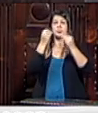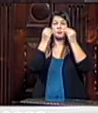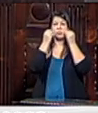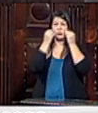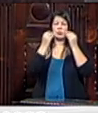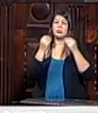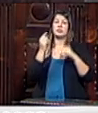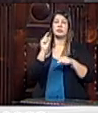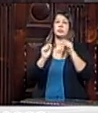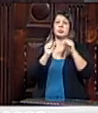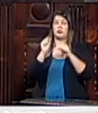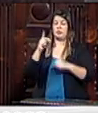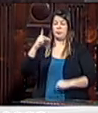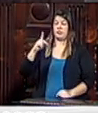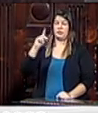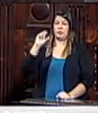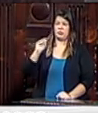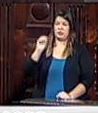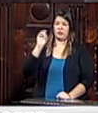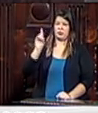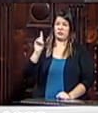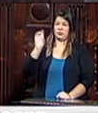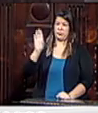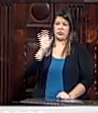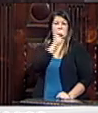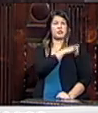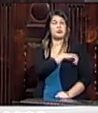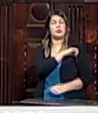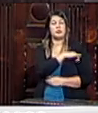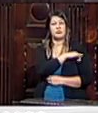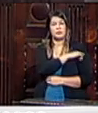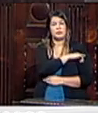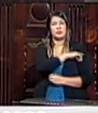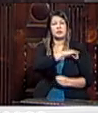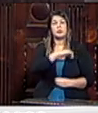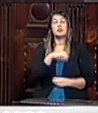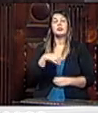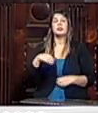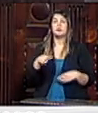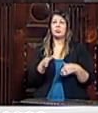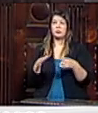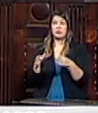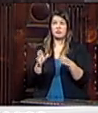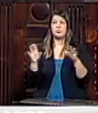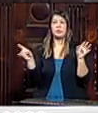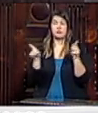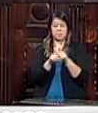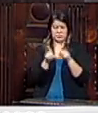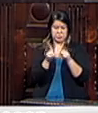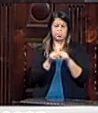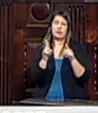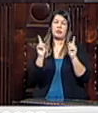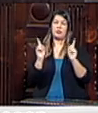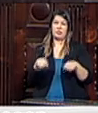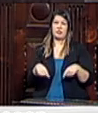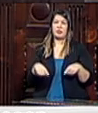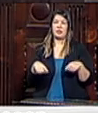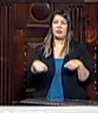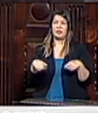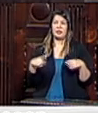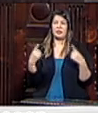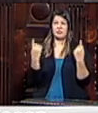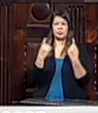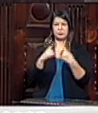ao PSDB carioca que o caminho é também ir para a oposição e sair do